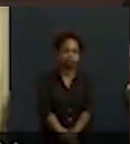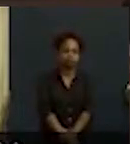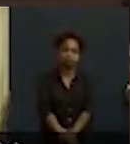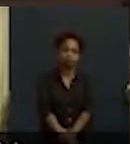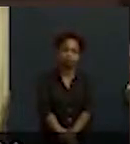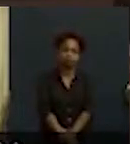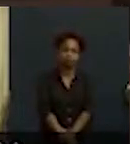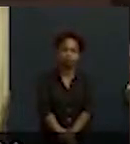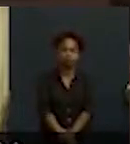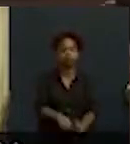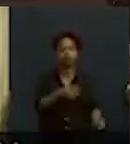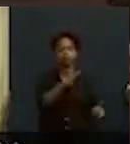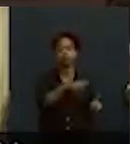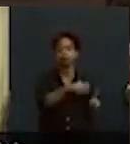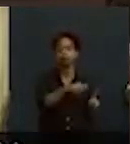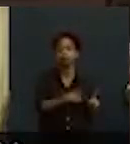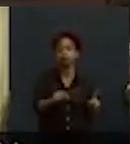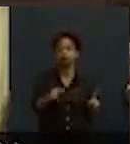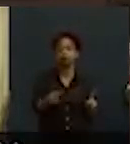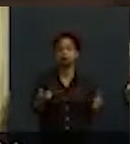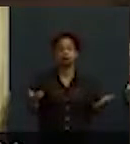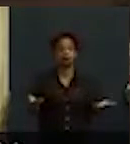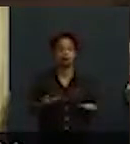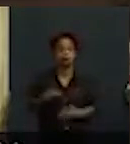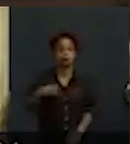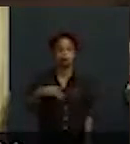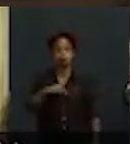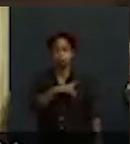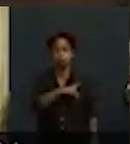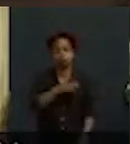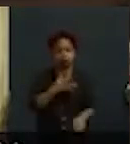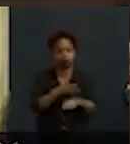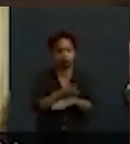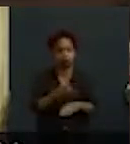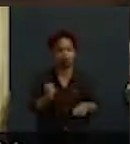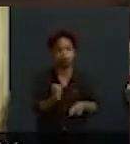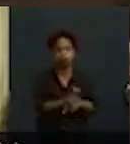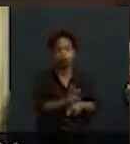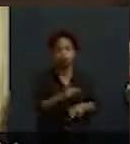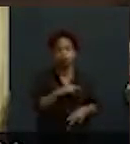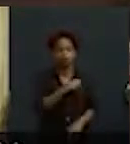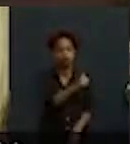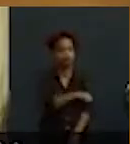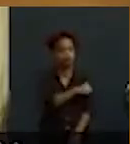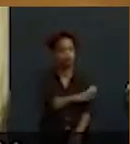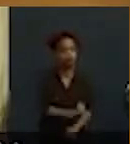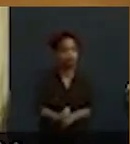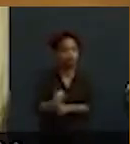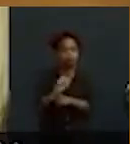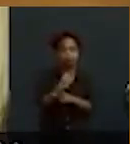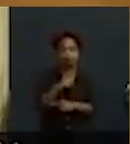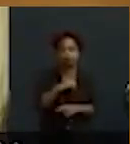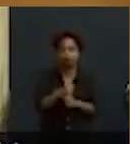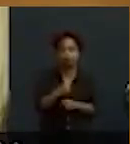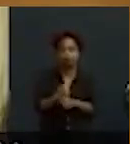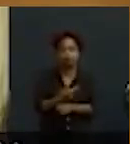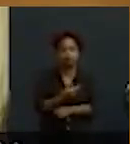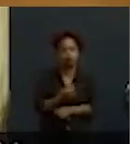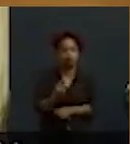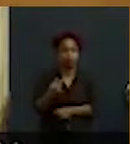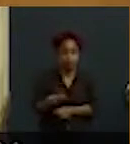Nossa próxima homenageada ingressou no Ministério Público do Estado do Rio de Janeiro nos idos de